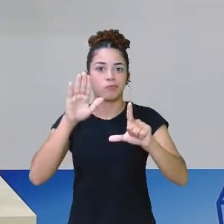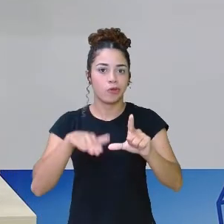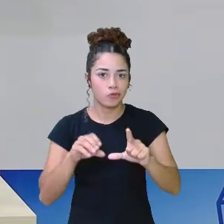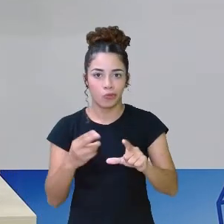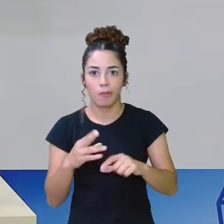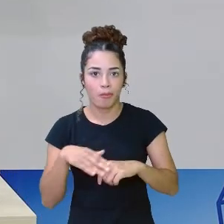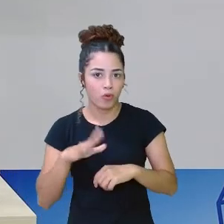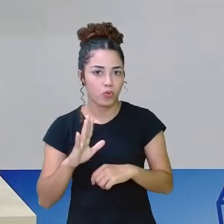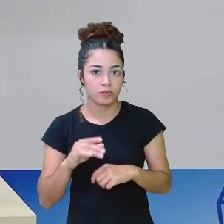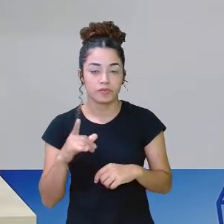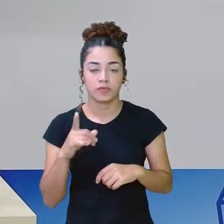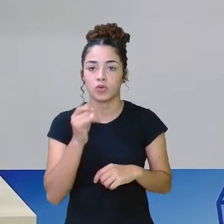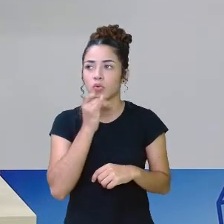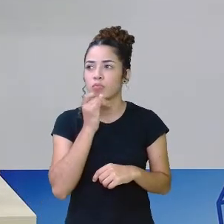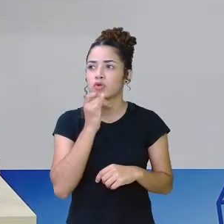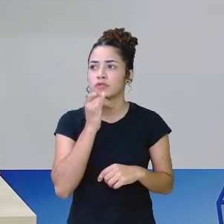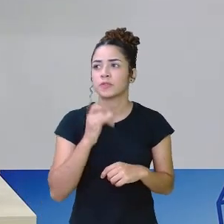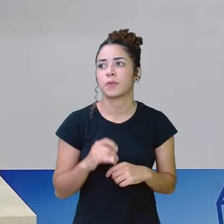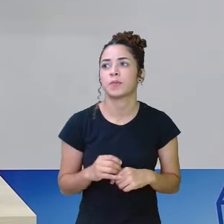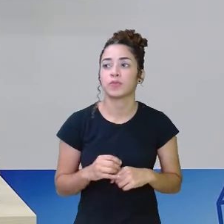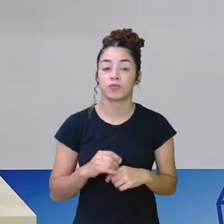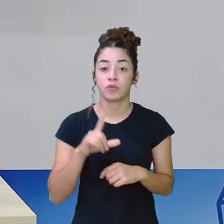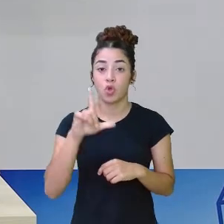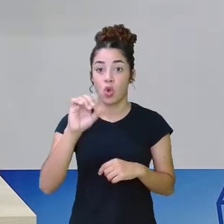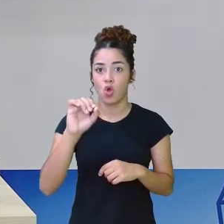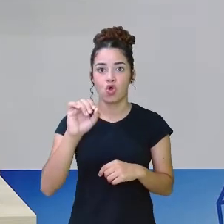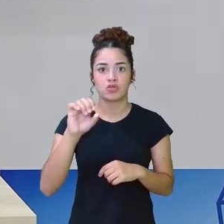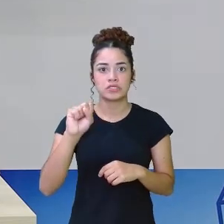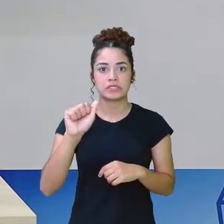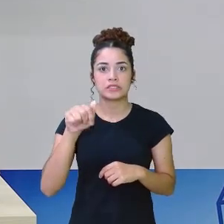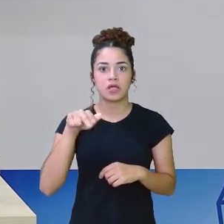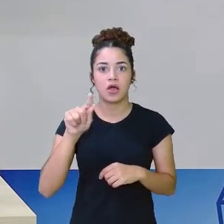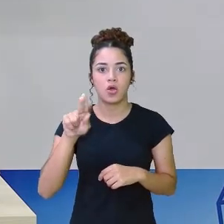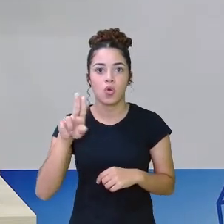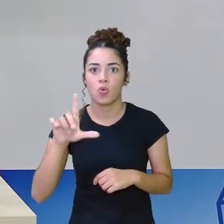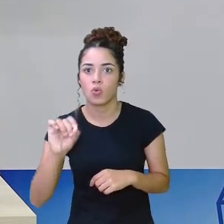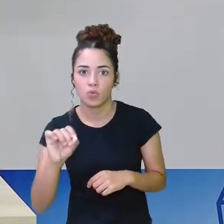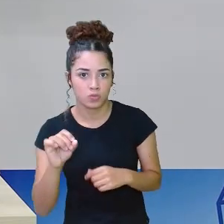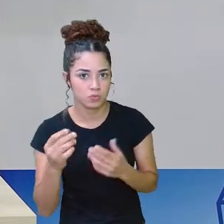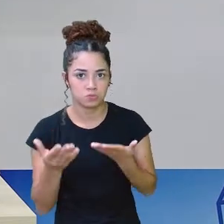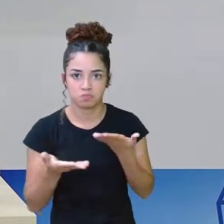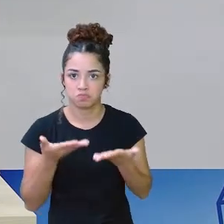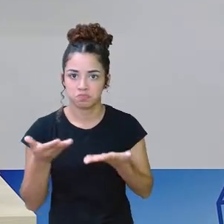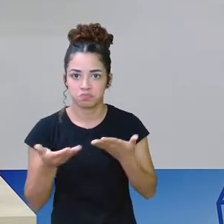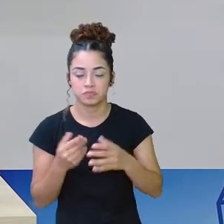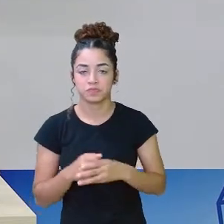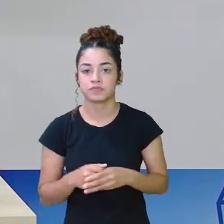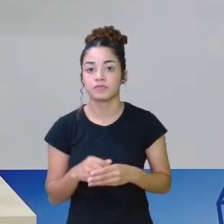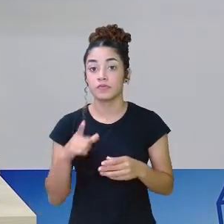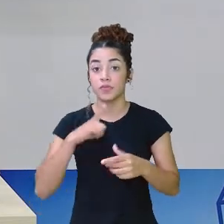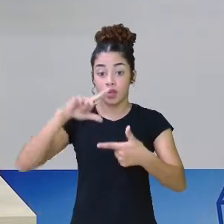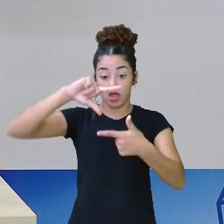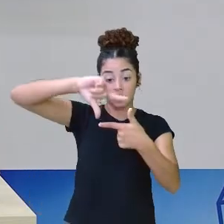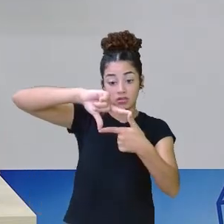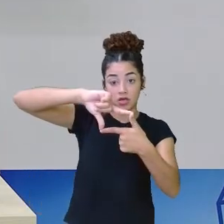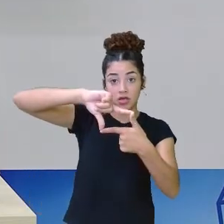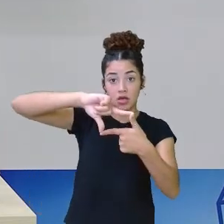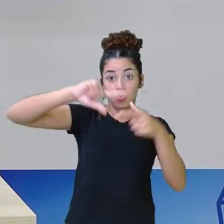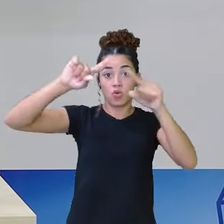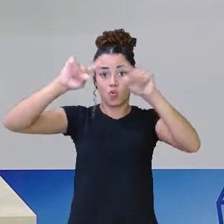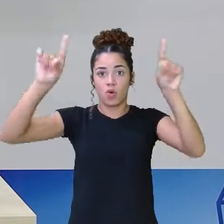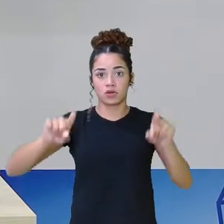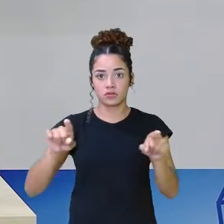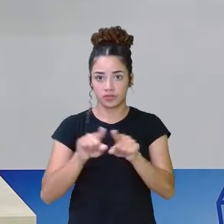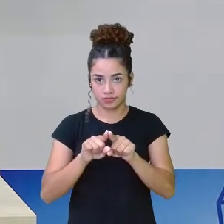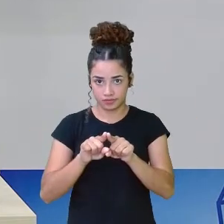do trapézio e do losango. Vamos se deter a esses ângulos retos aqui, que é o retângulo e o